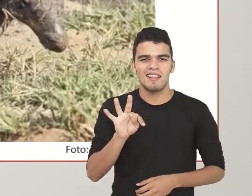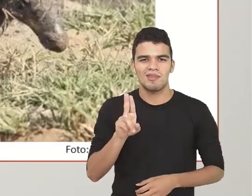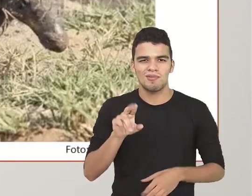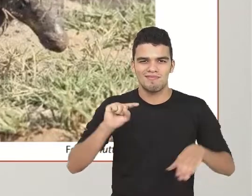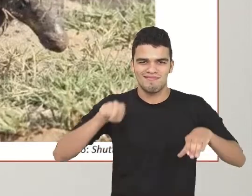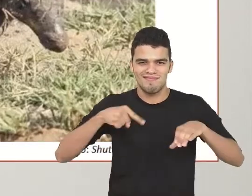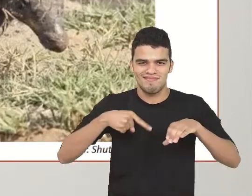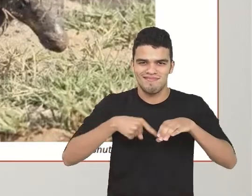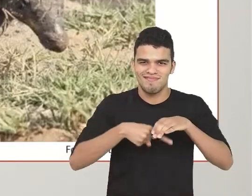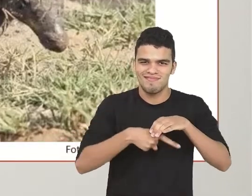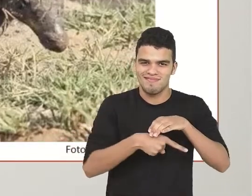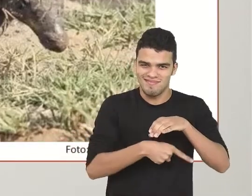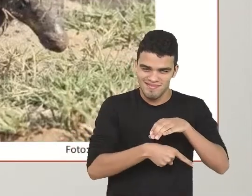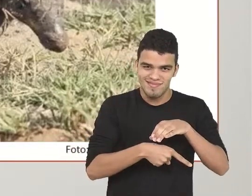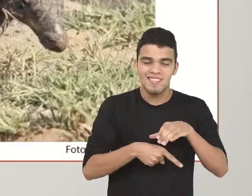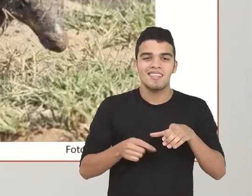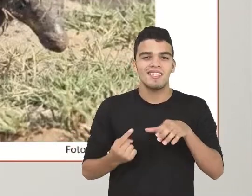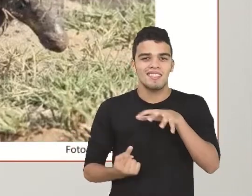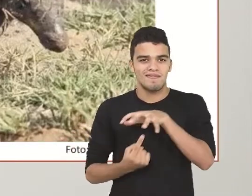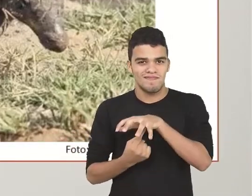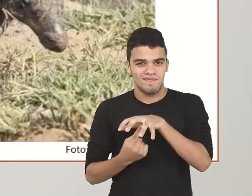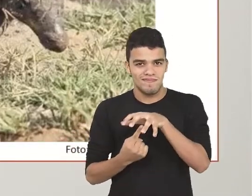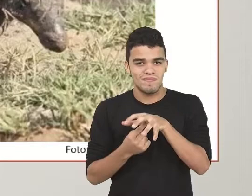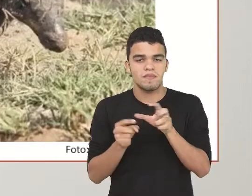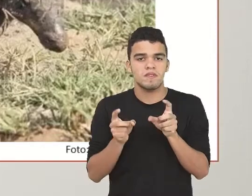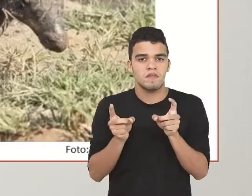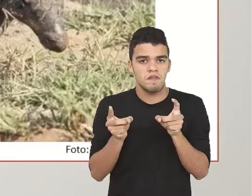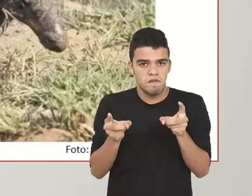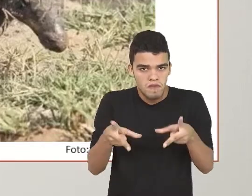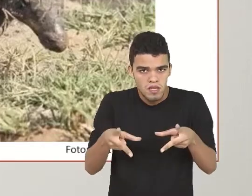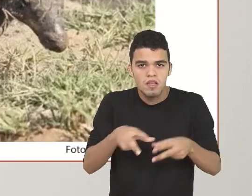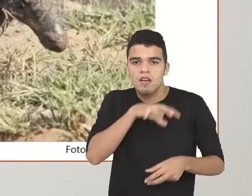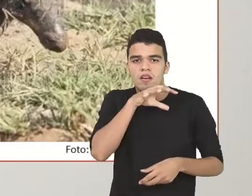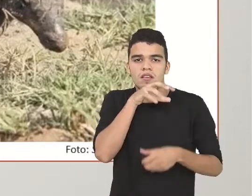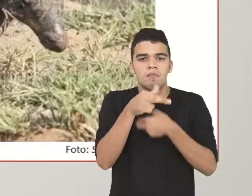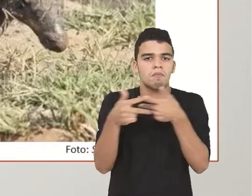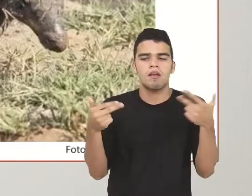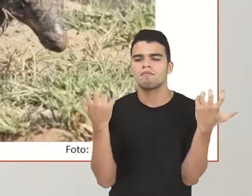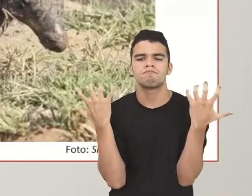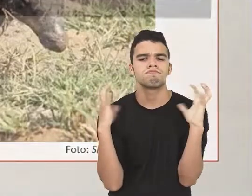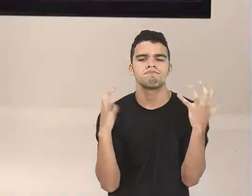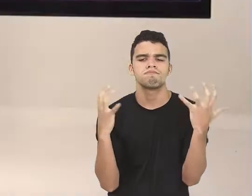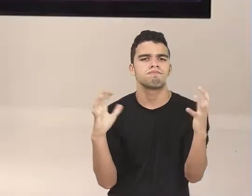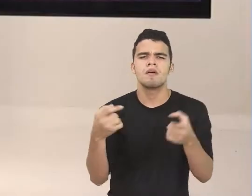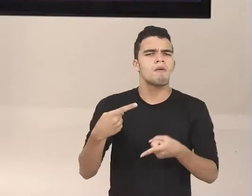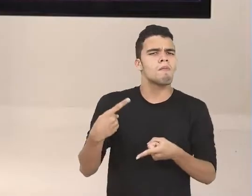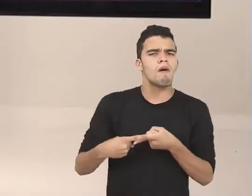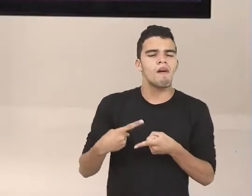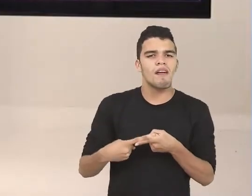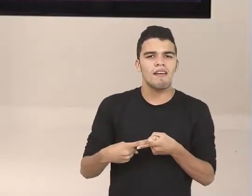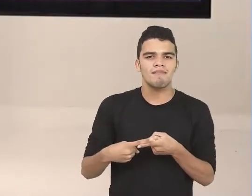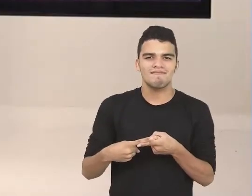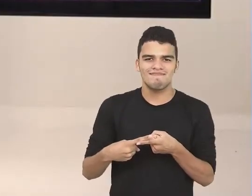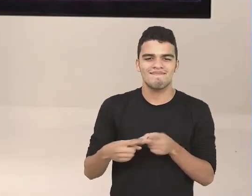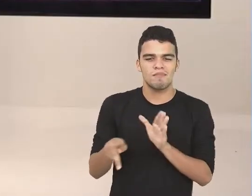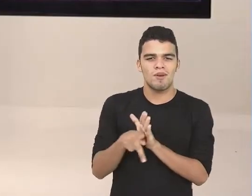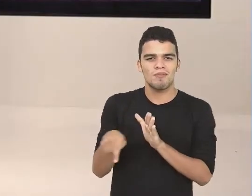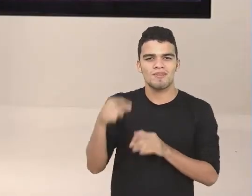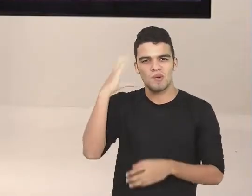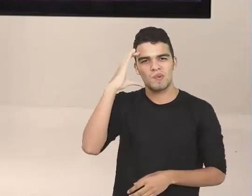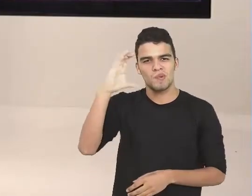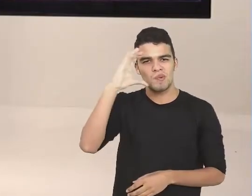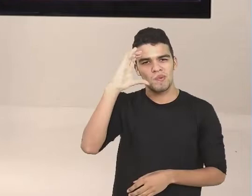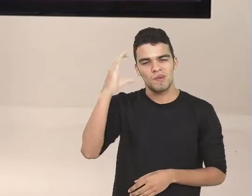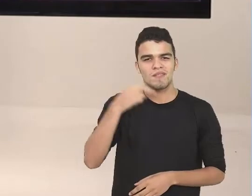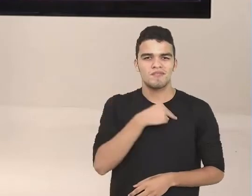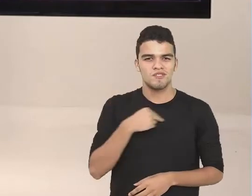Nesse mercado, eles vendem os animais selvagens porque isso é uma questão cultural. Como assim cultural? Eles utilizam